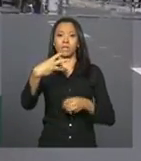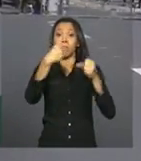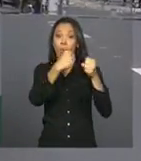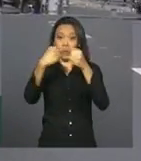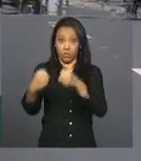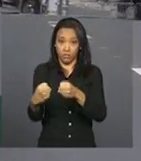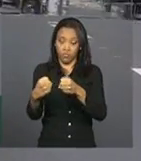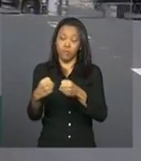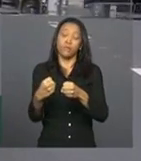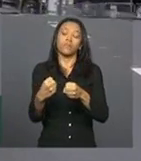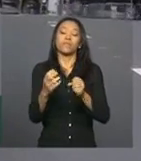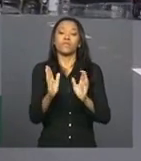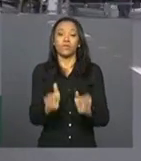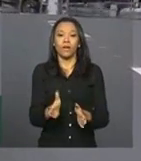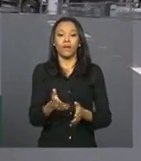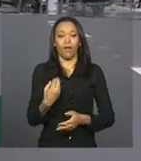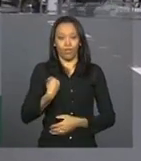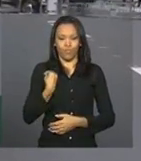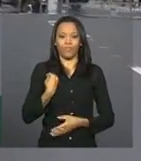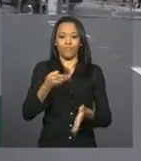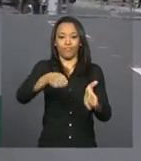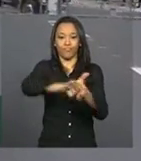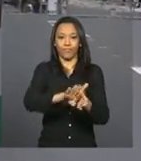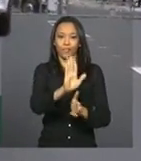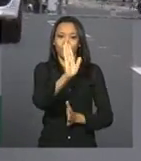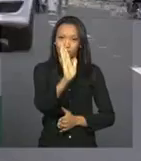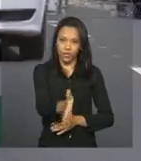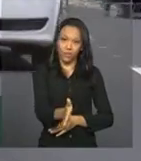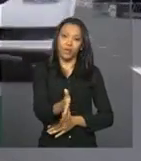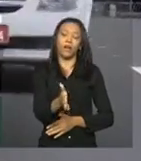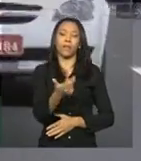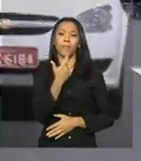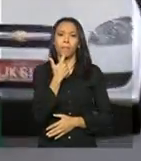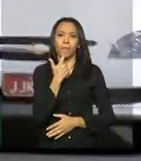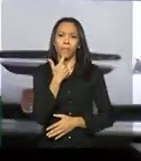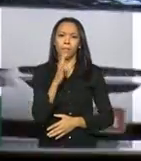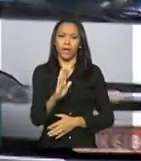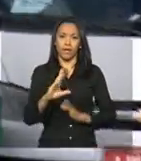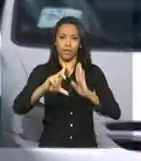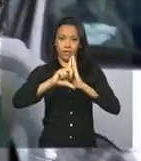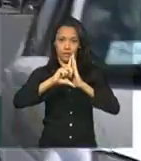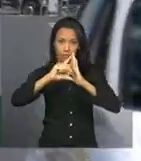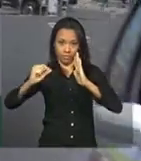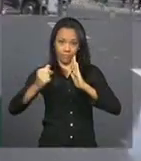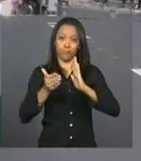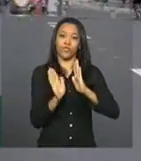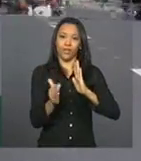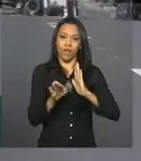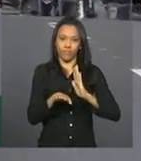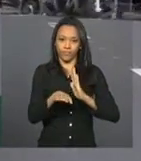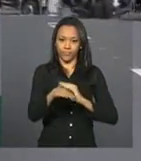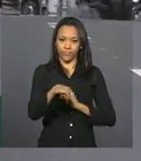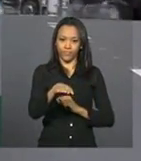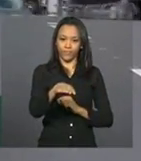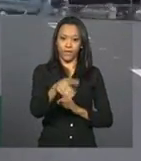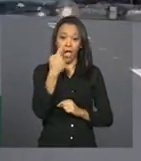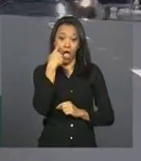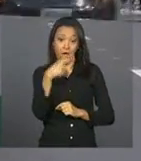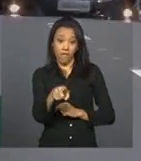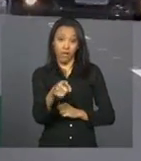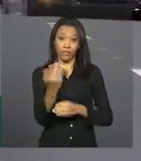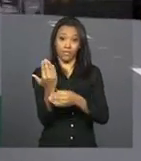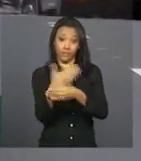Agora já... Já está na esplanada, né? Já está passando em frente ao Palácio do Planalto, não é isso, Luciano? Uma curiosidade, um táxi passando